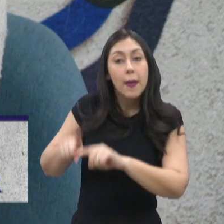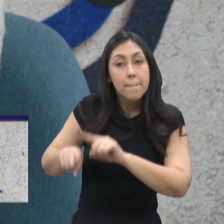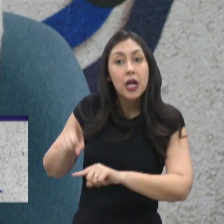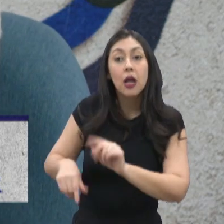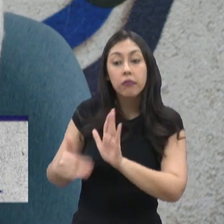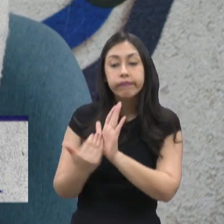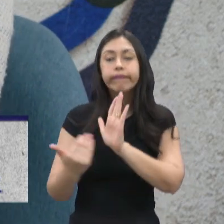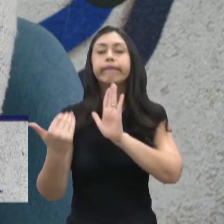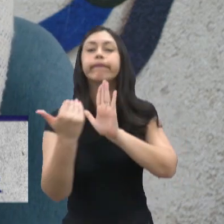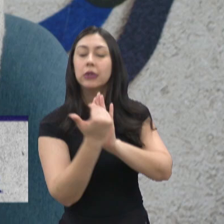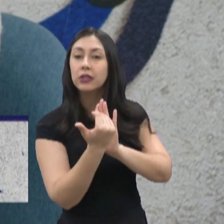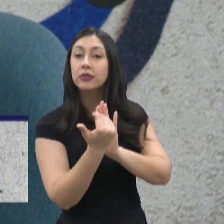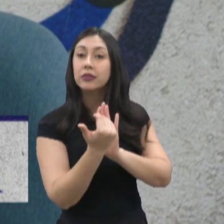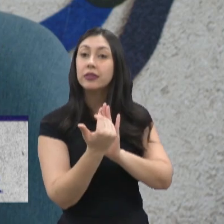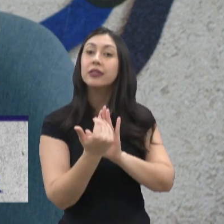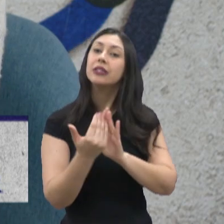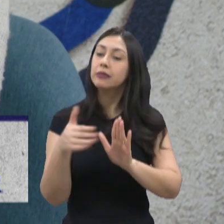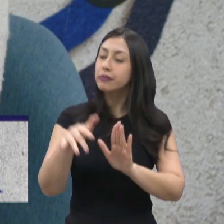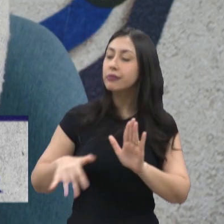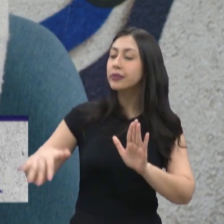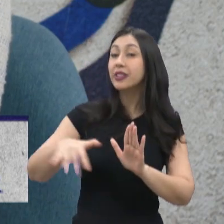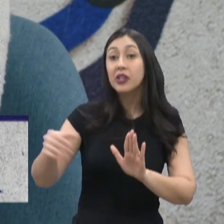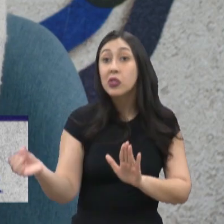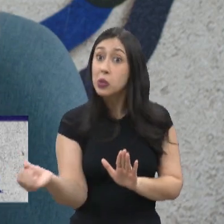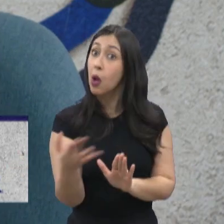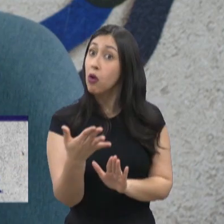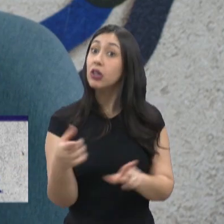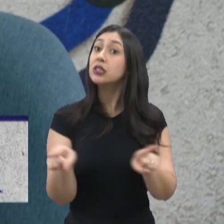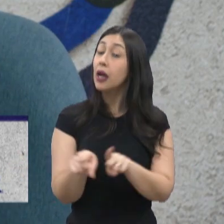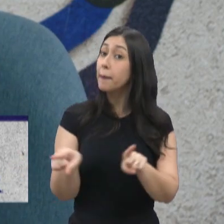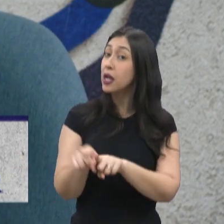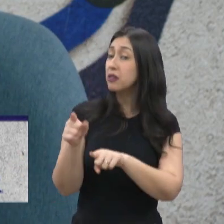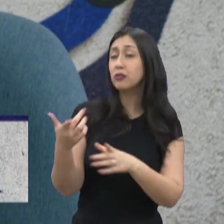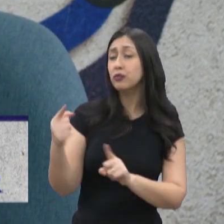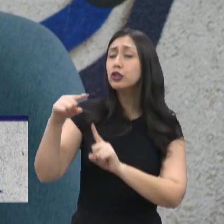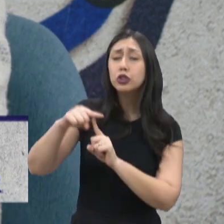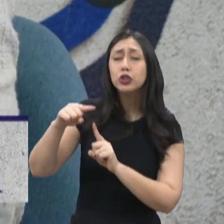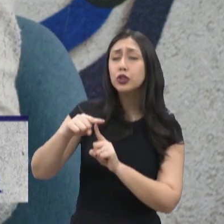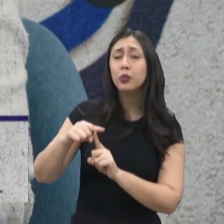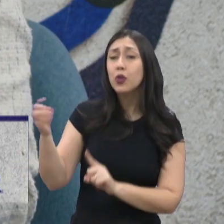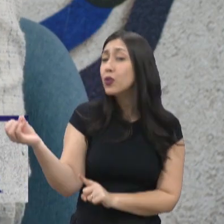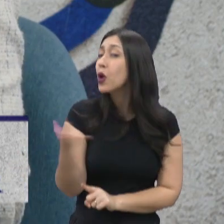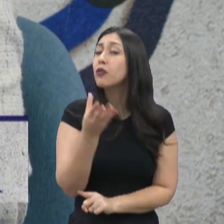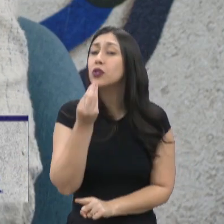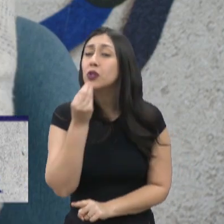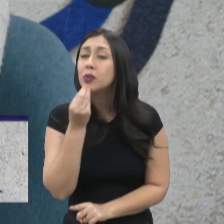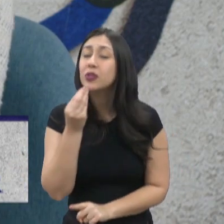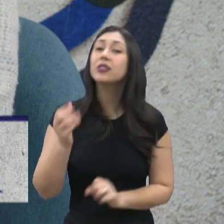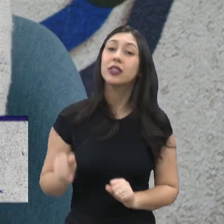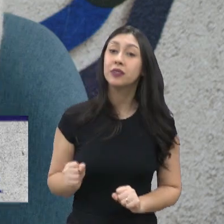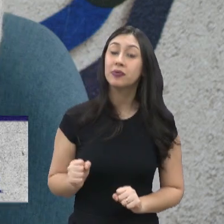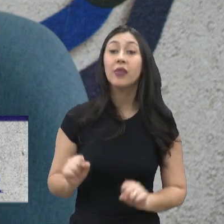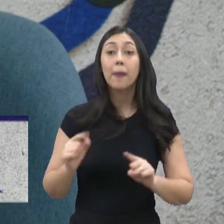essa rede de pessoas e por esse novo mercado. E acaba sendo também uma nova vertente para o profissional de educação física que não quer atender dentro da academia. Ele tem